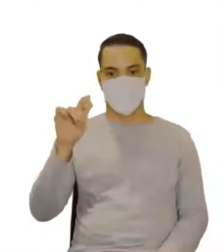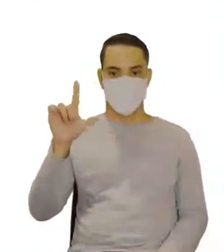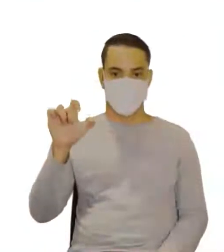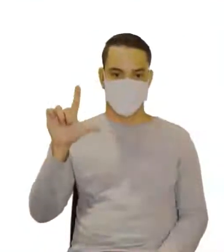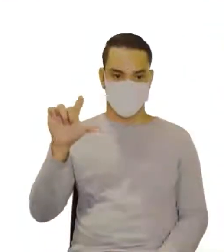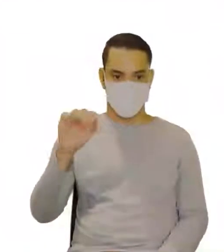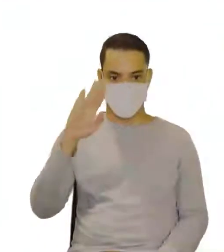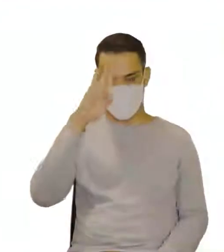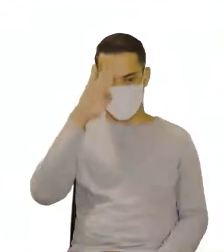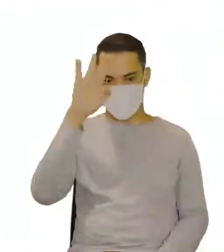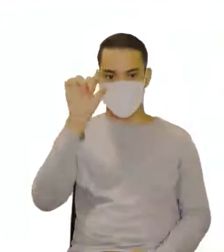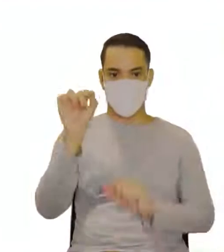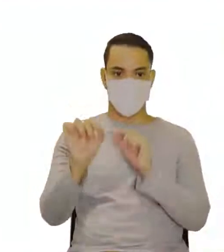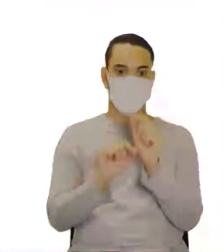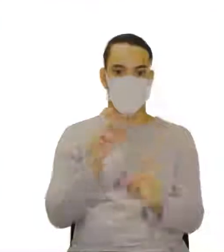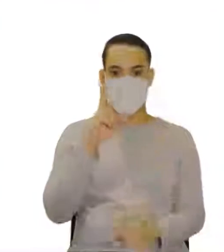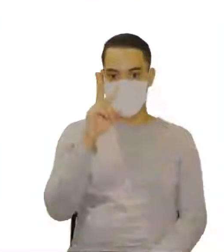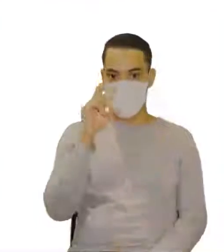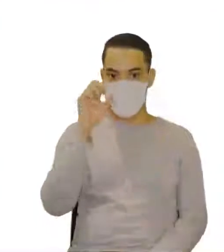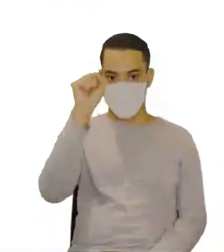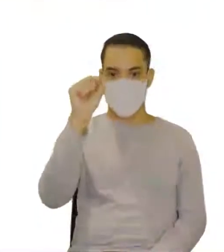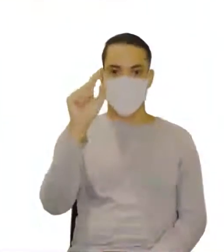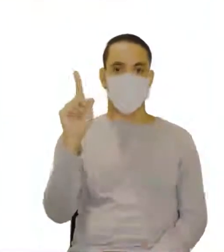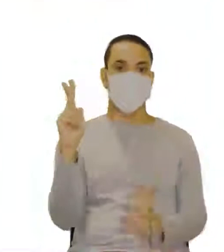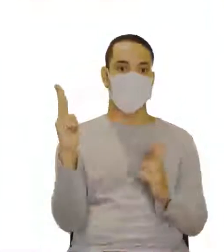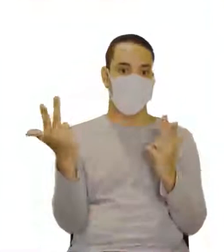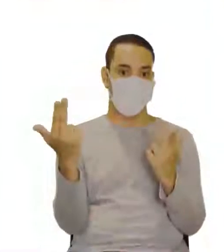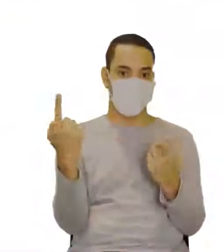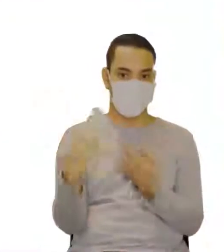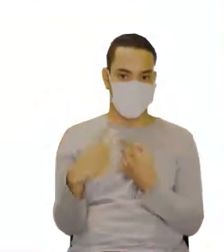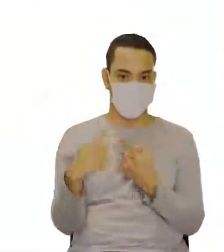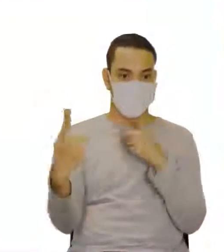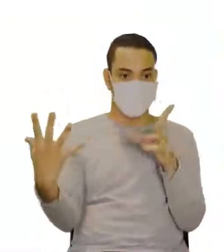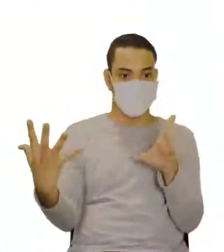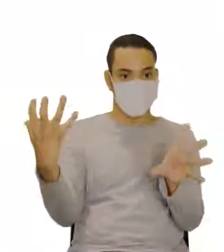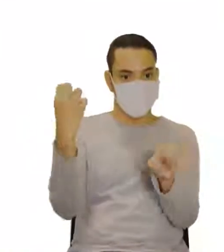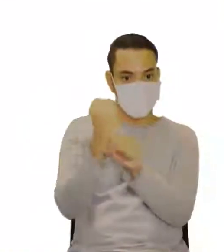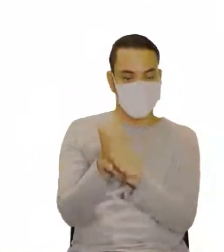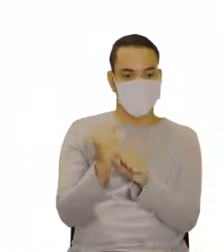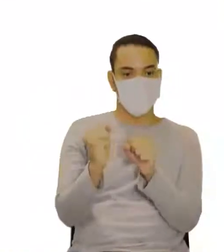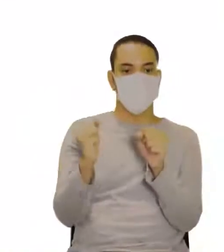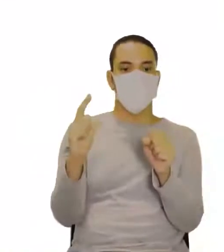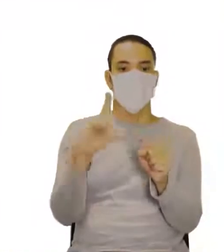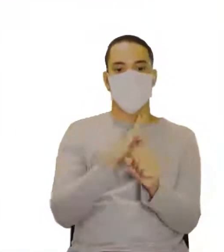fundamental que a força eletromotriz sejam iguais, porque senão, se você tiver lá